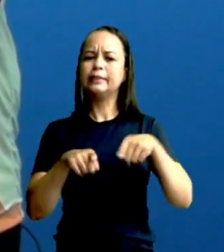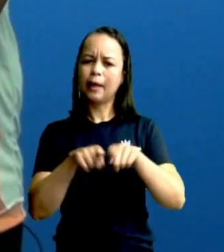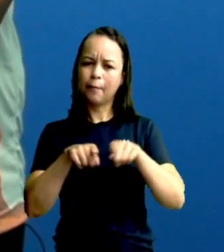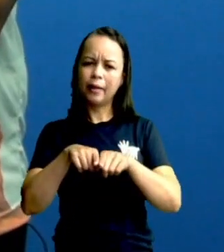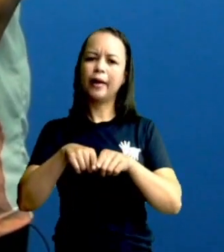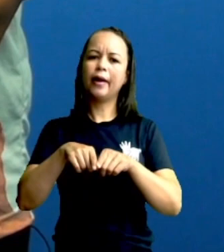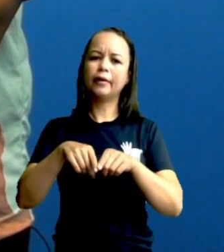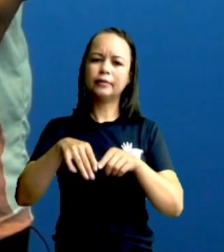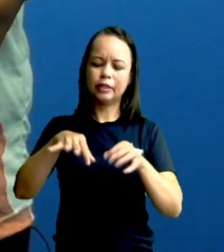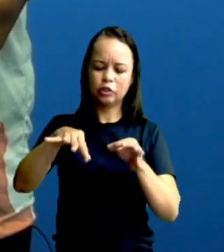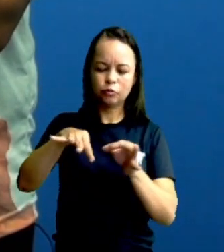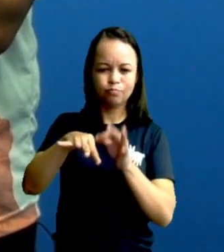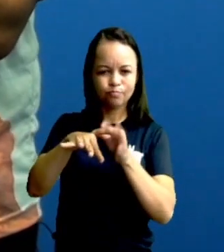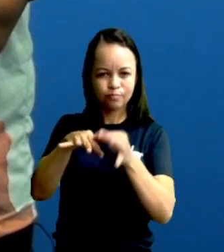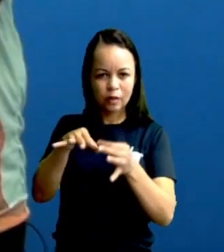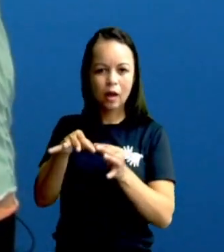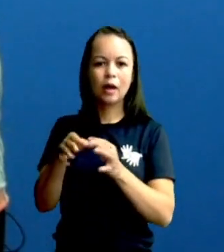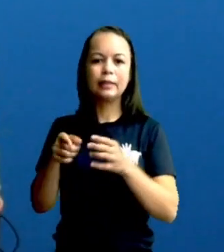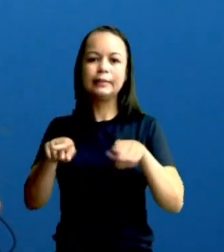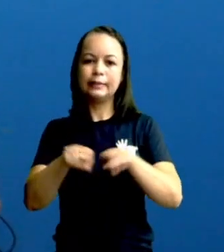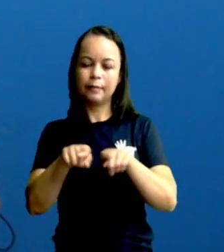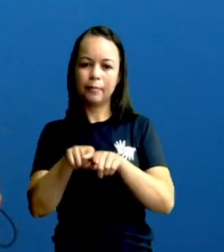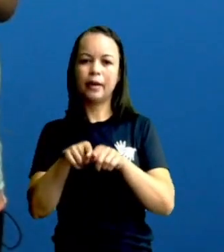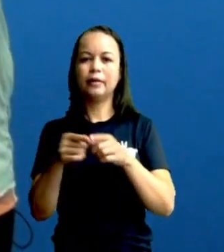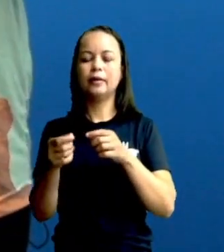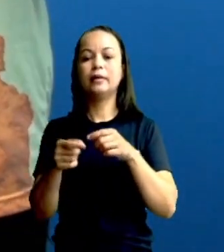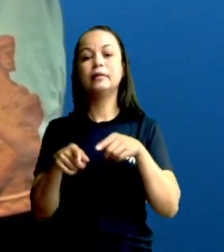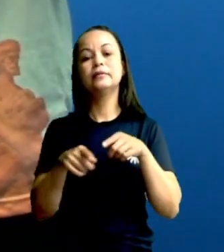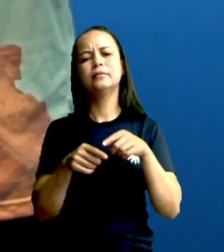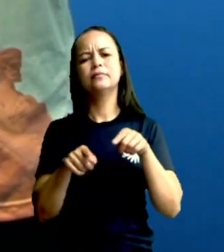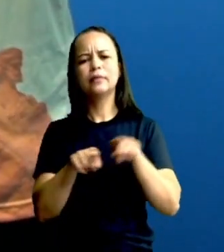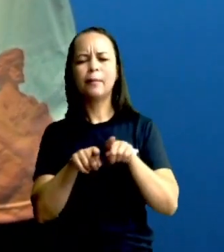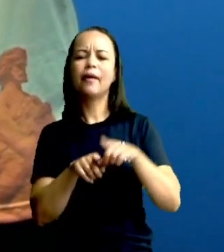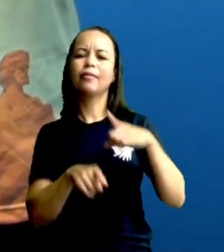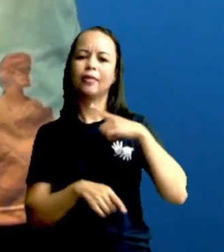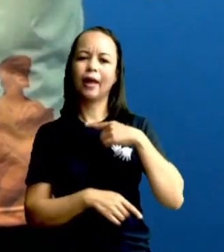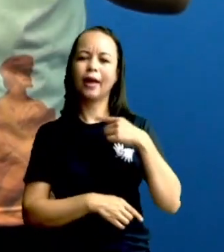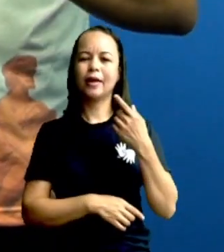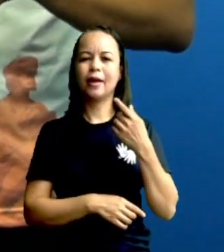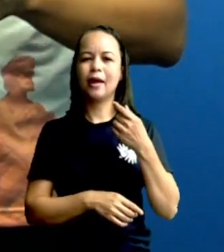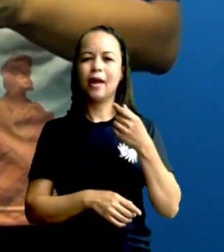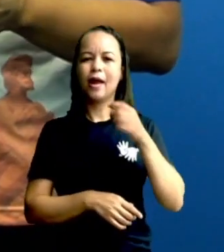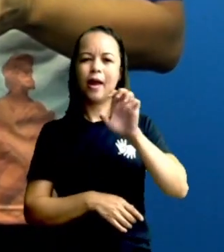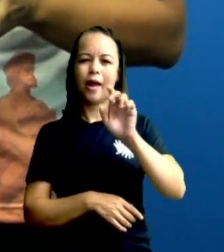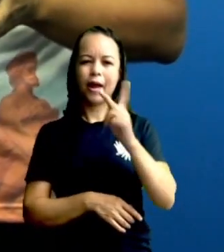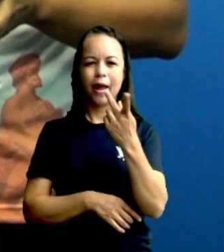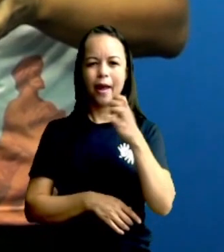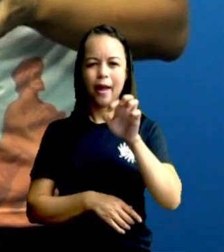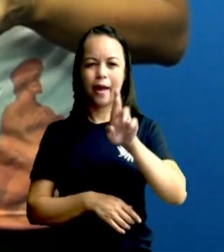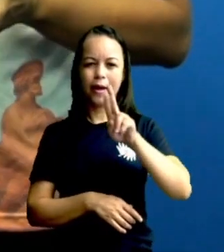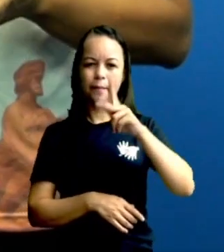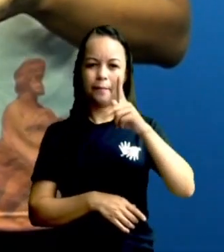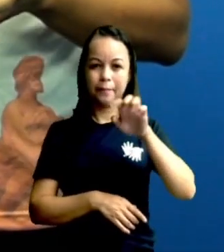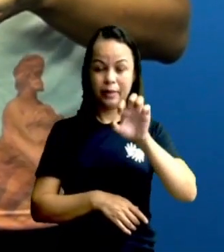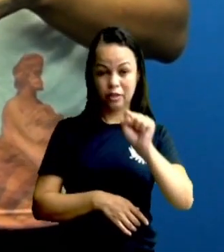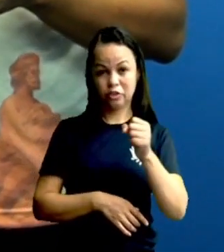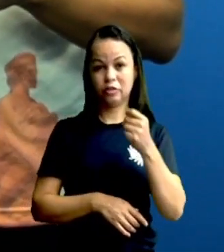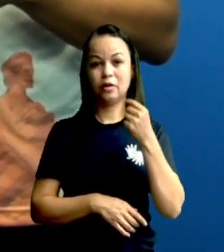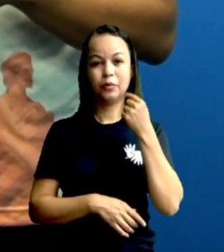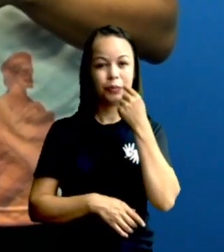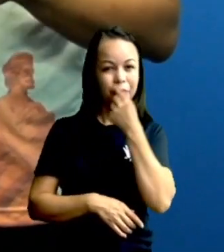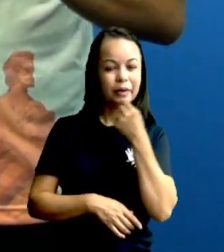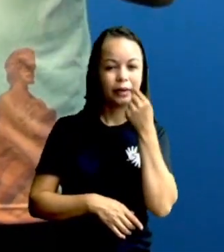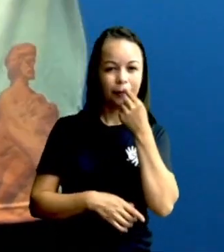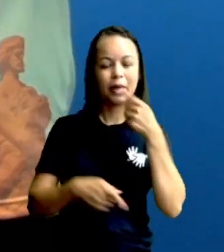pode também ter também uma versão que a gente chama de herpes labial. Eu não sei se você já teve oportunidade, eu acho que até a produção já deve ter tido